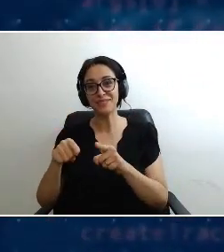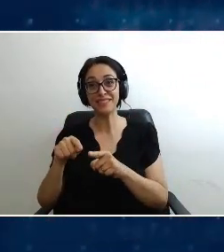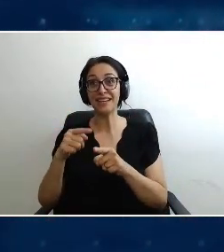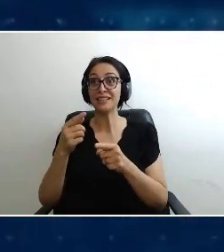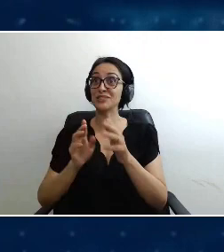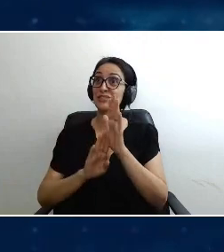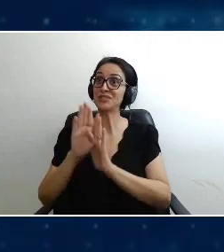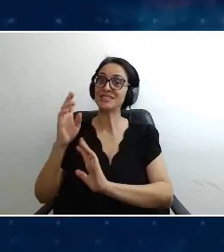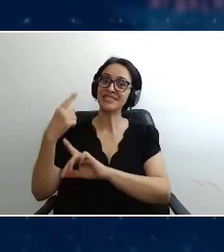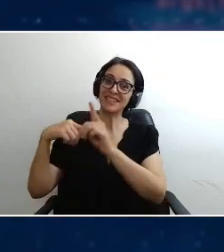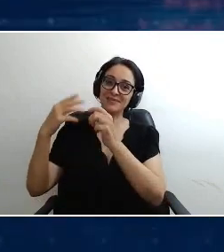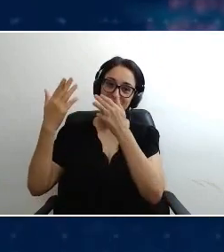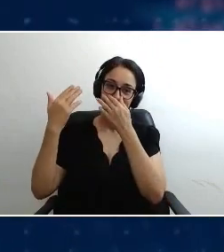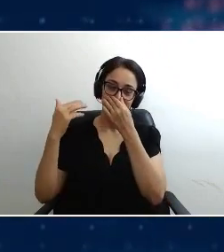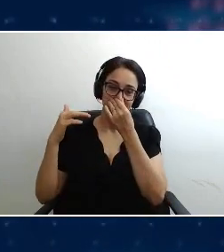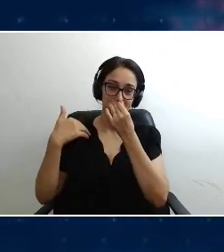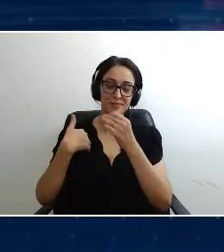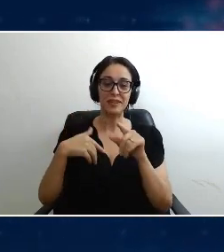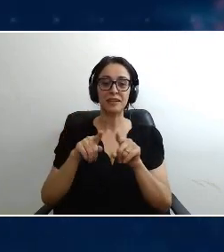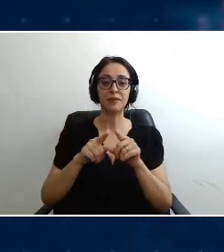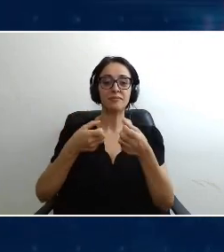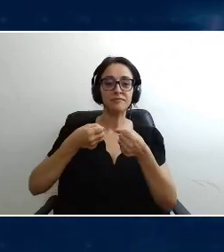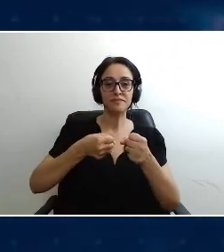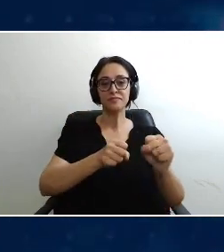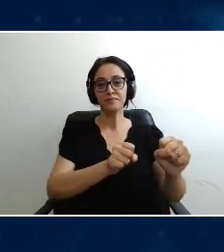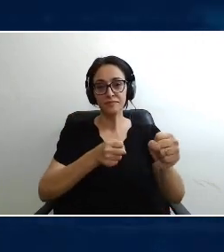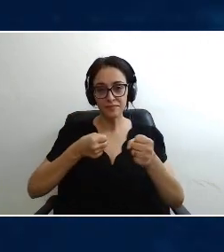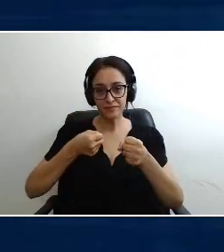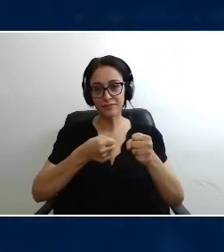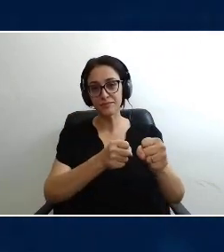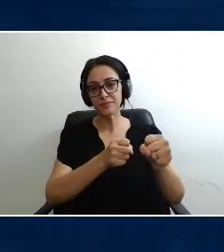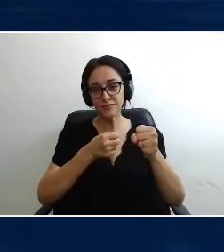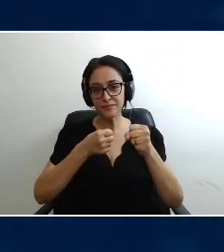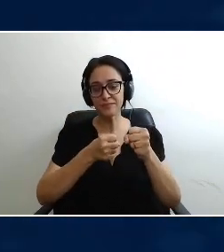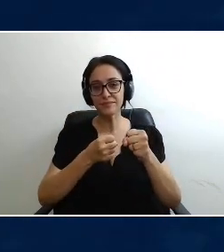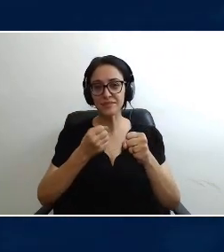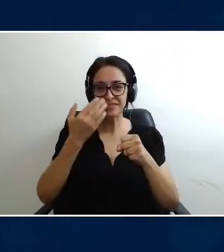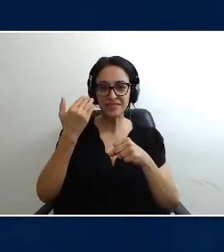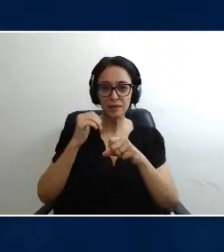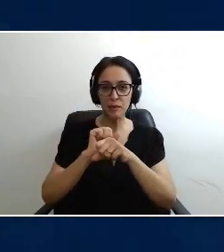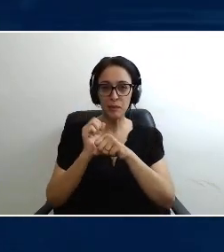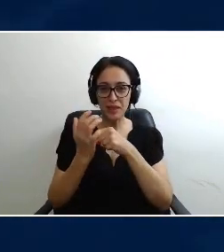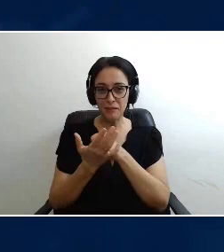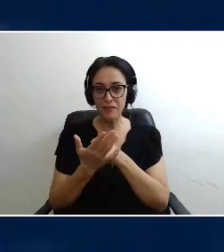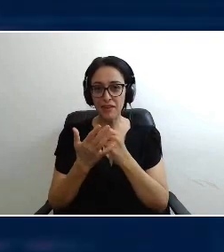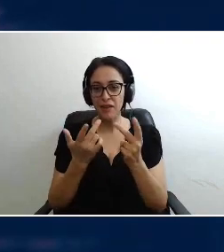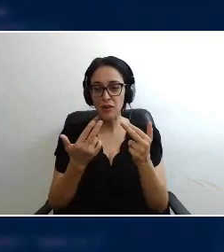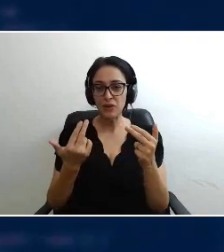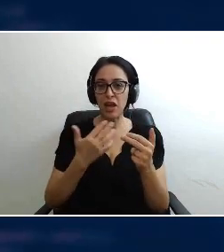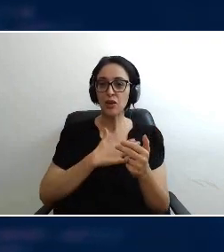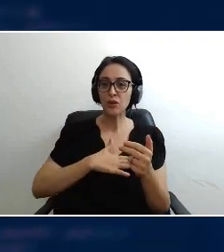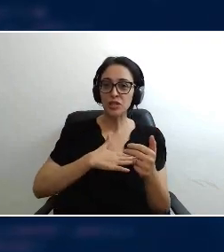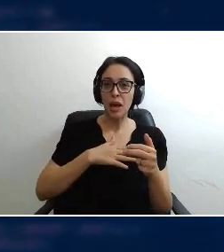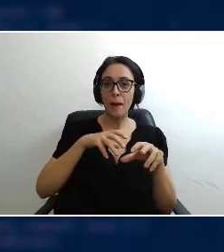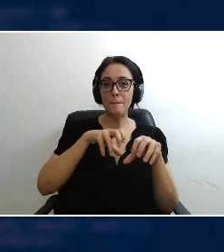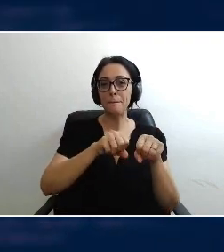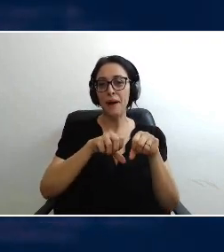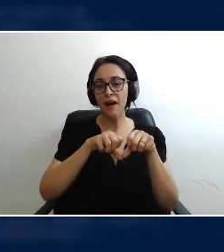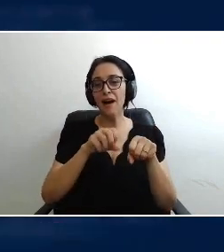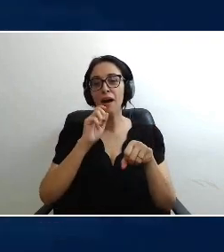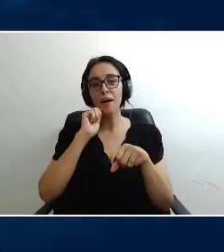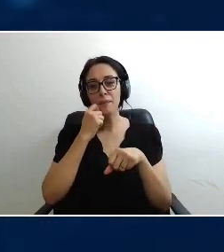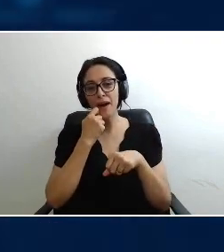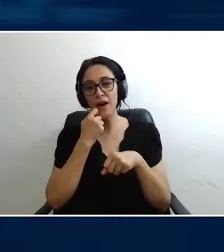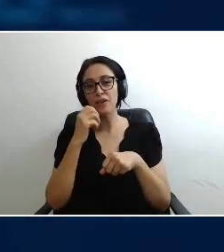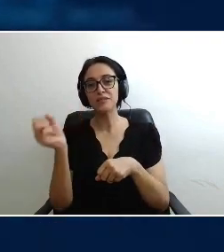fazia a faculdade. E marcenaria, tipo, sabe, esses hobbies de pandemia, assim. Teve gente que começou a fazer pão, fazer cerveja. Aí eu